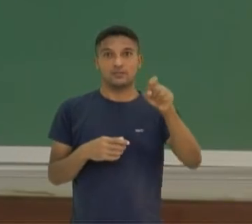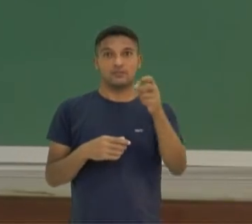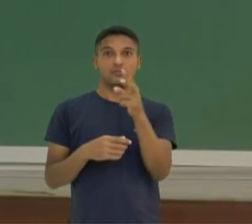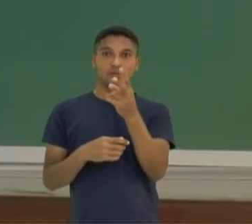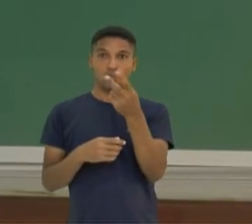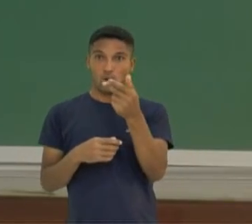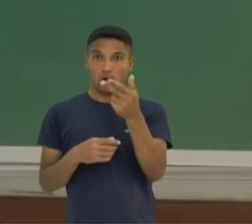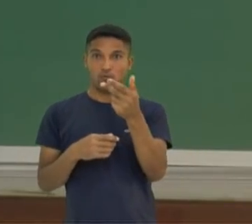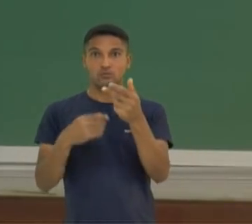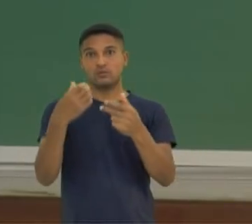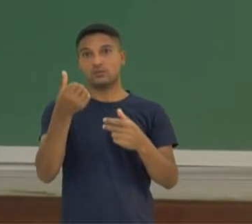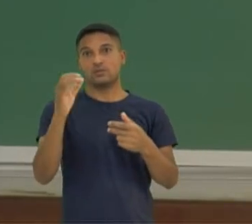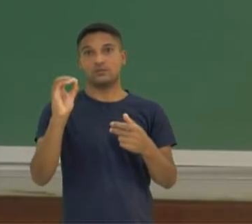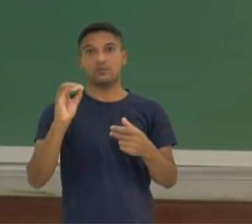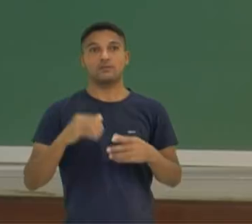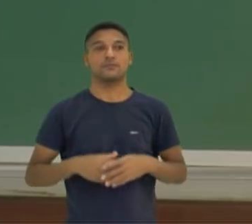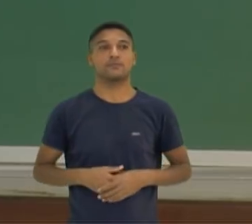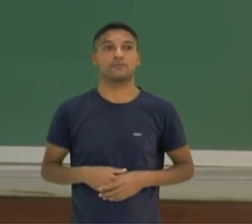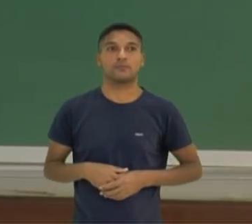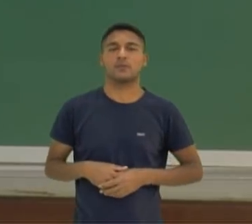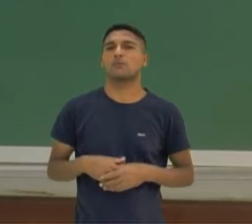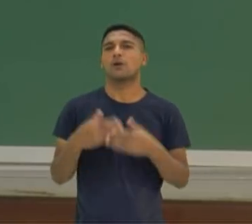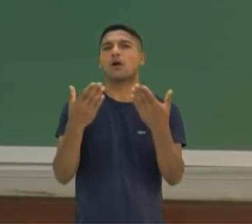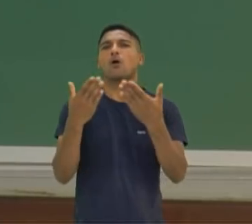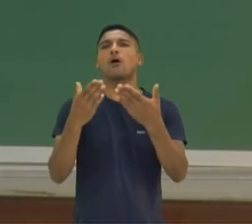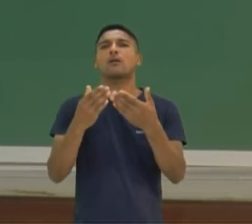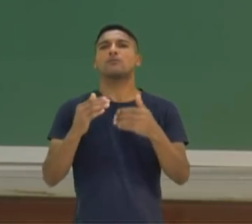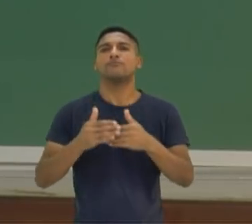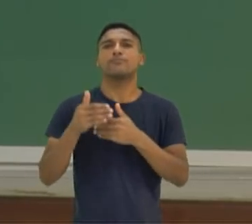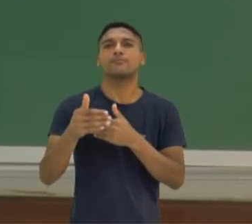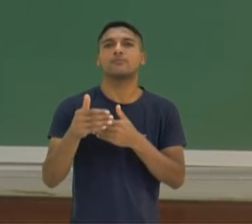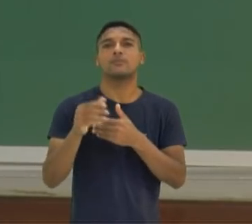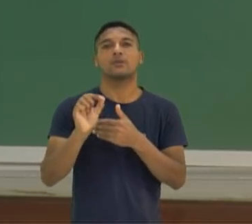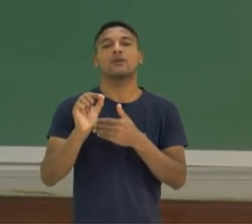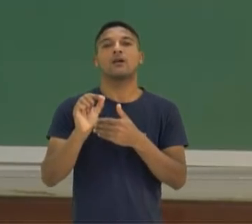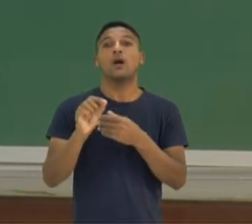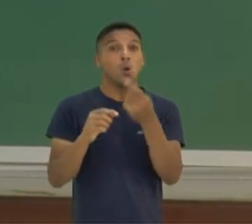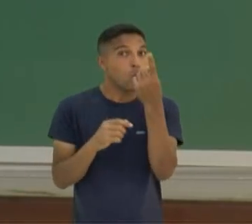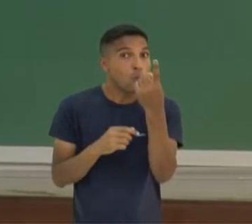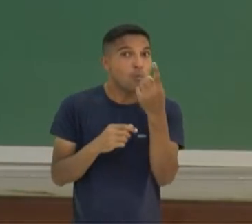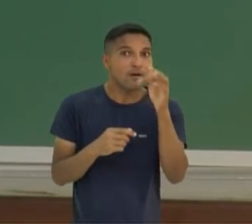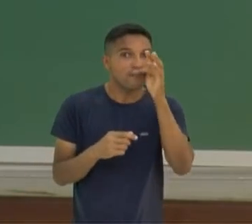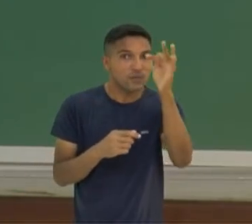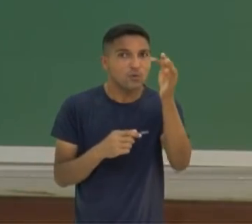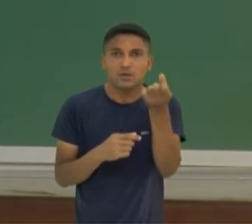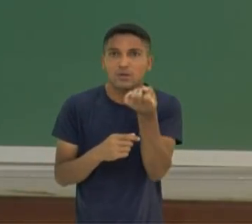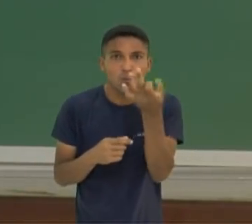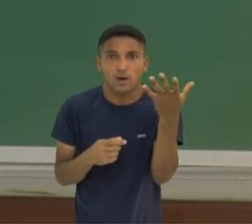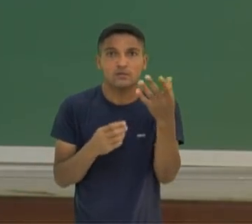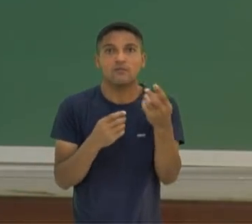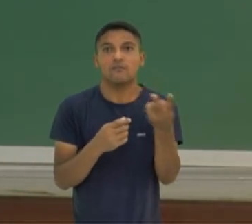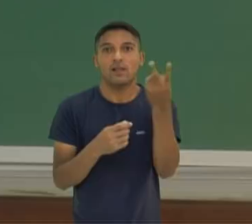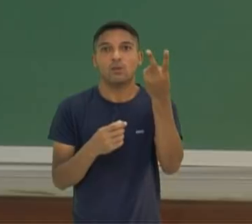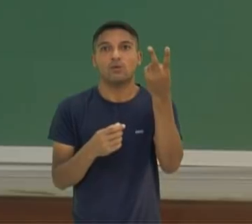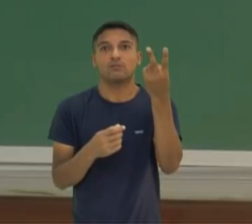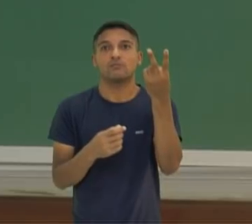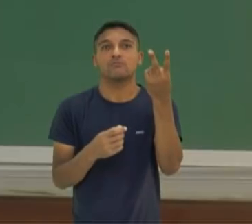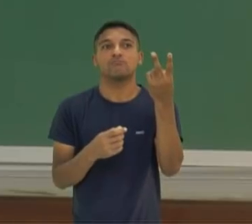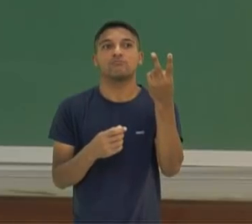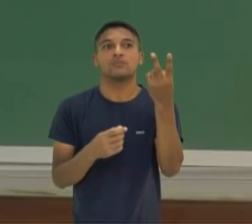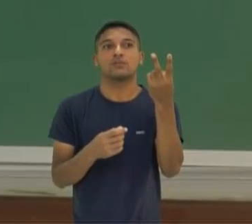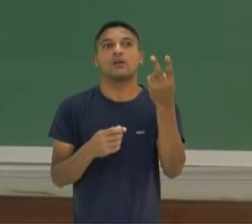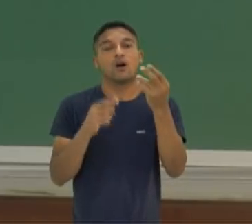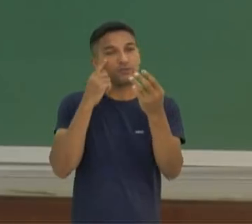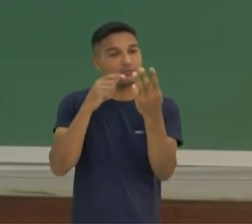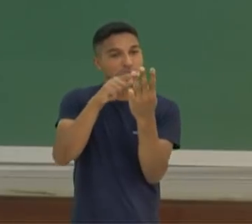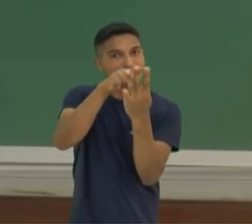próximo passo? Meu próximo passo, eu quero descobrir quanto que vale uma flor, né? E aqui nós temos 3. Como que